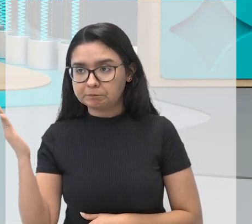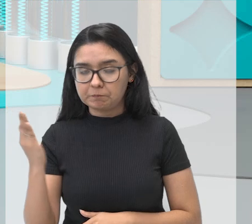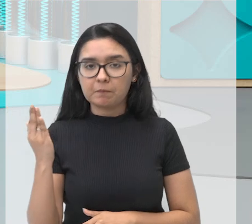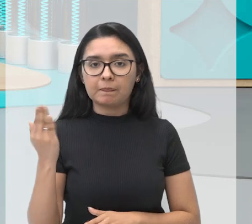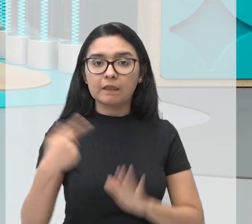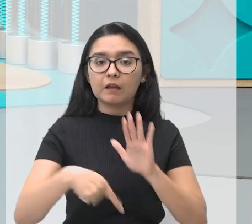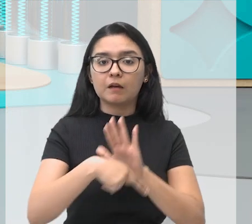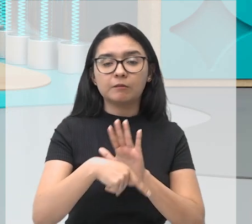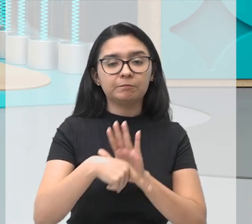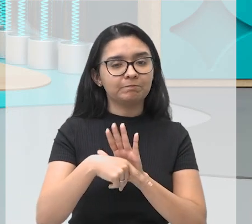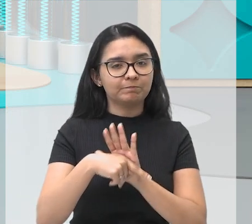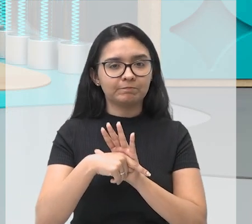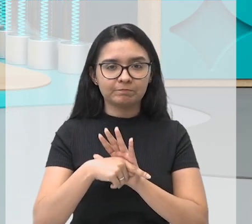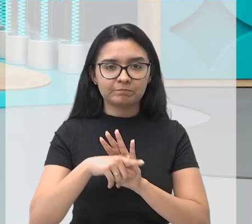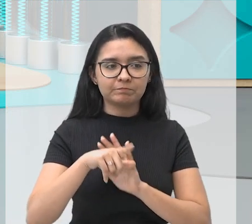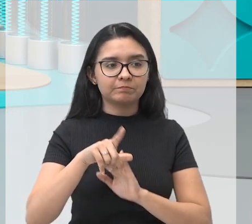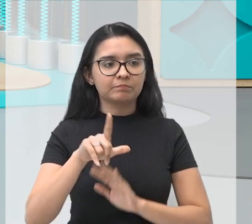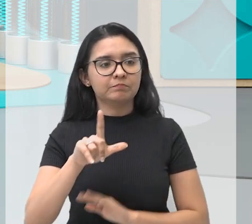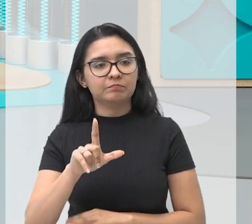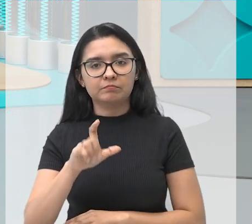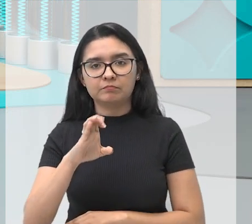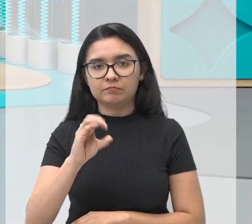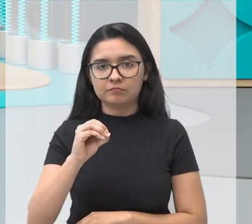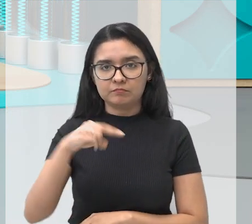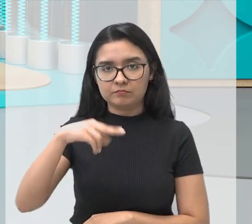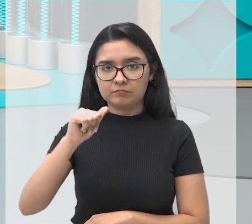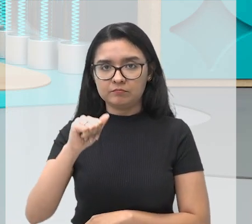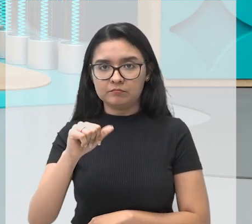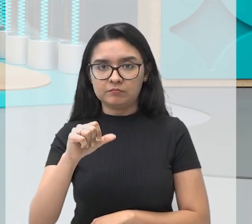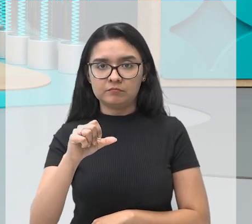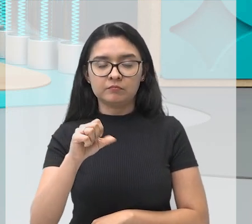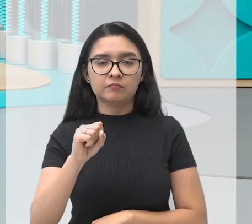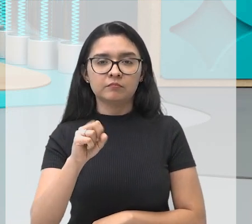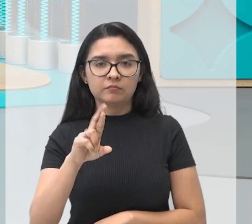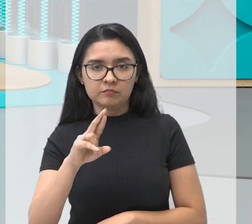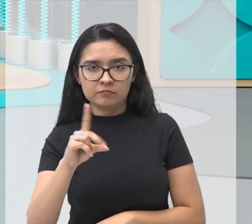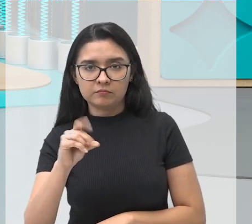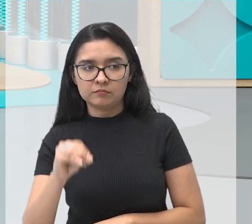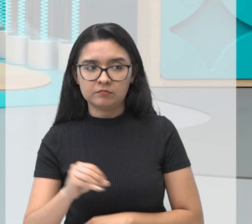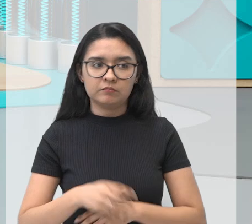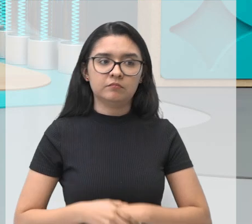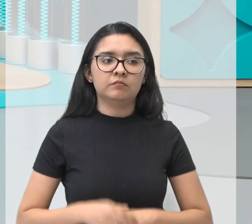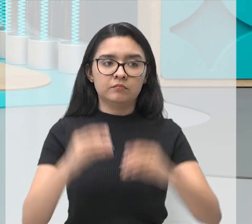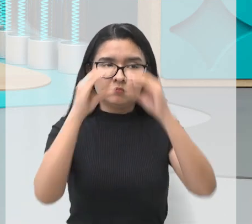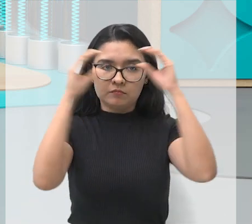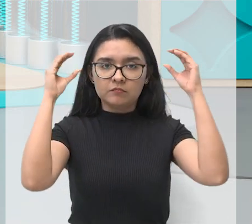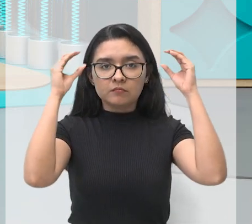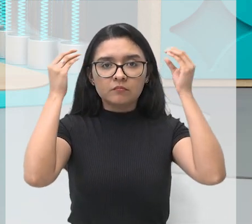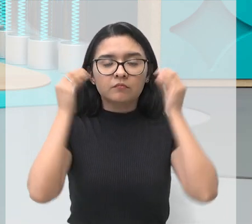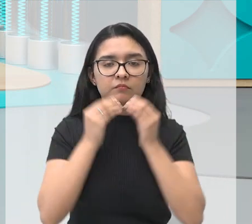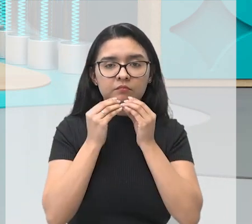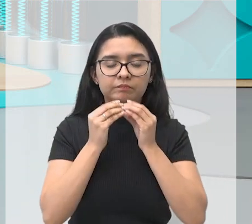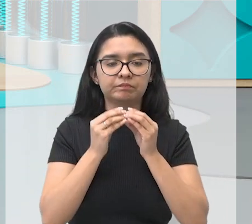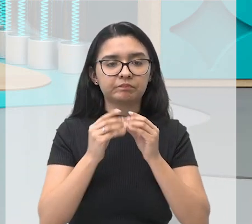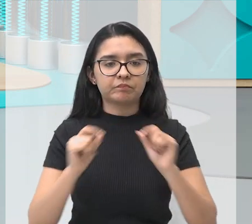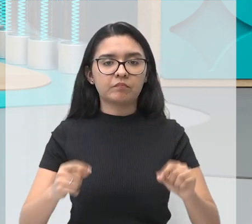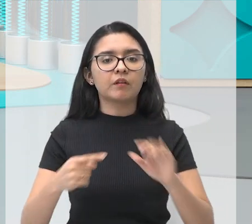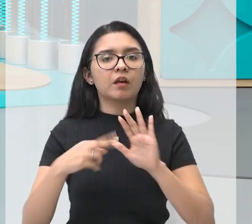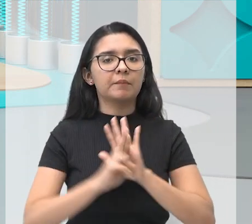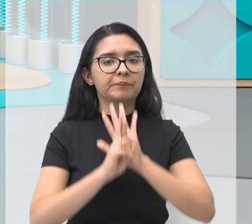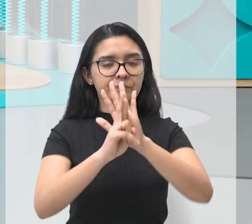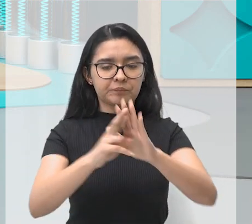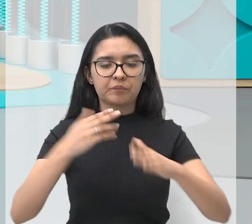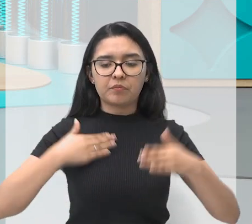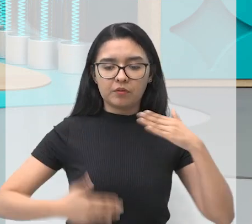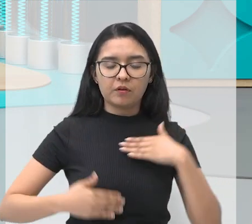desenho de Leonardo da Vinci, que representa aí, né, o corpo humano a partir das proporções ideais. Ela